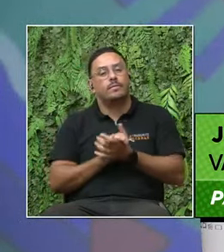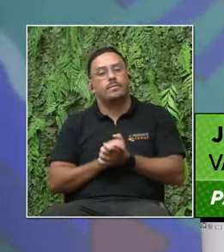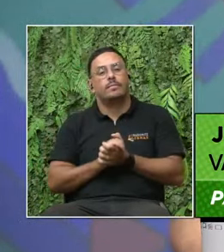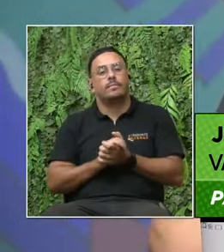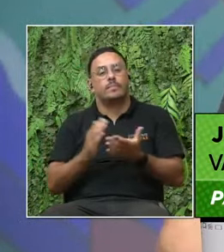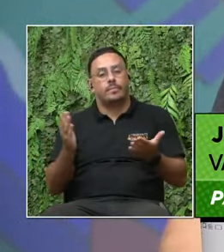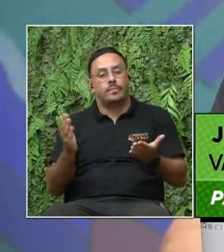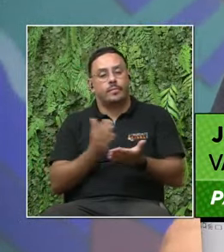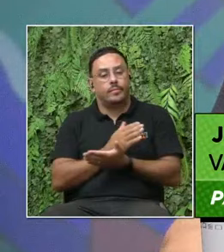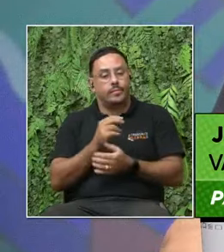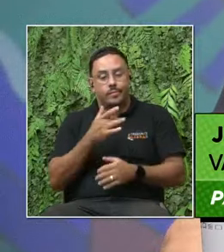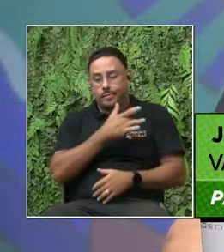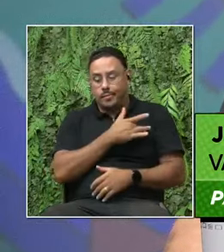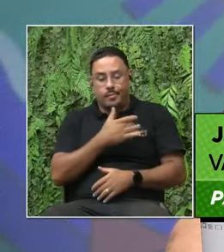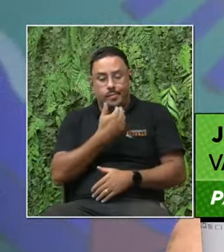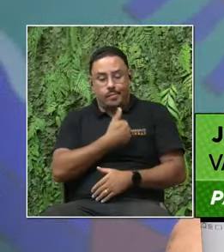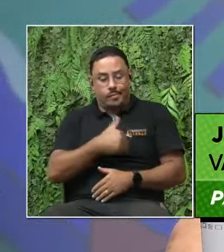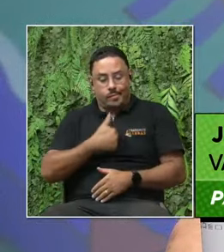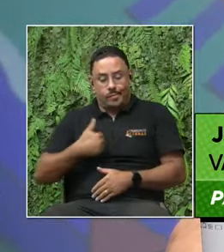hino